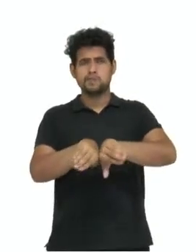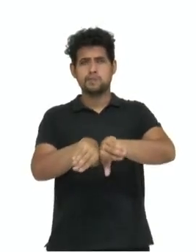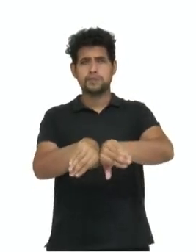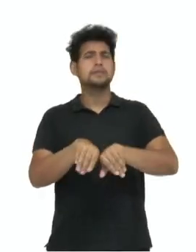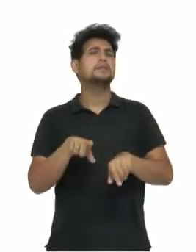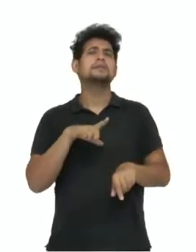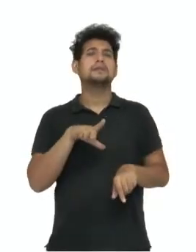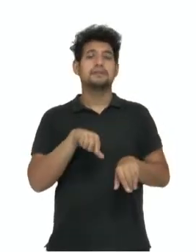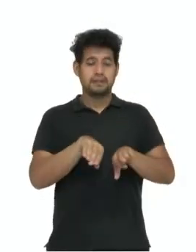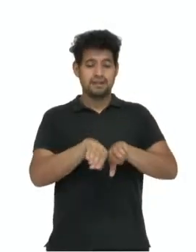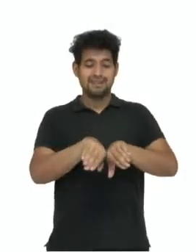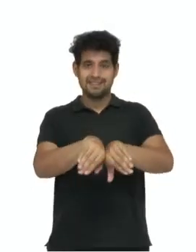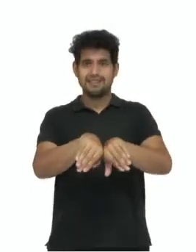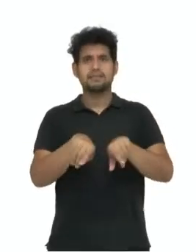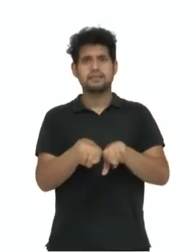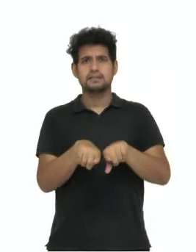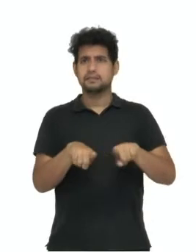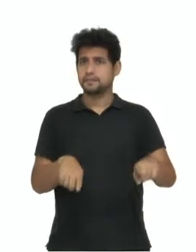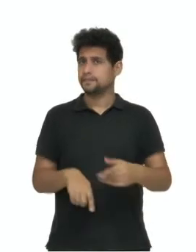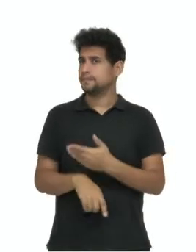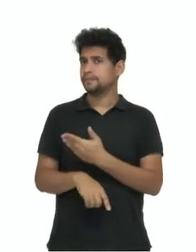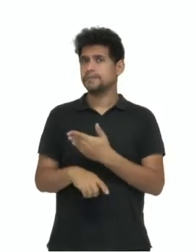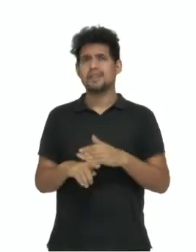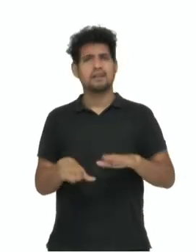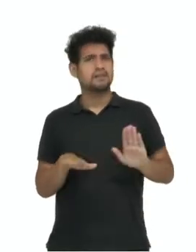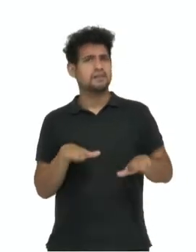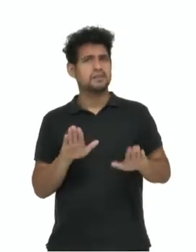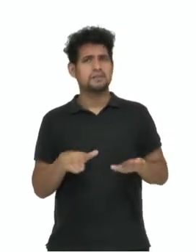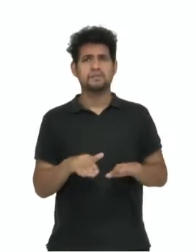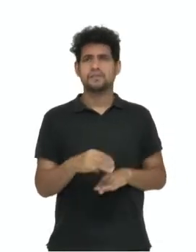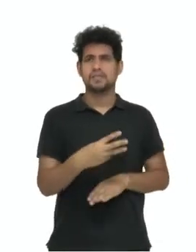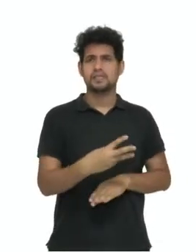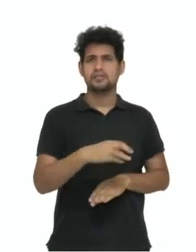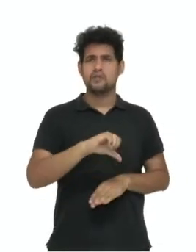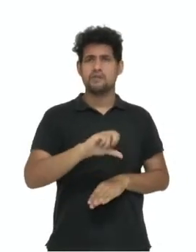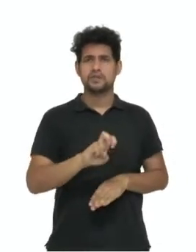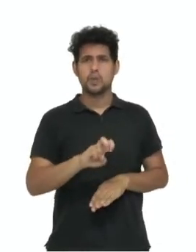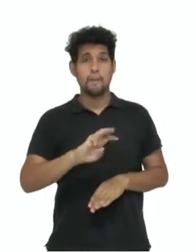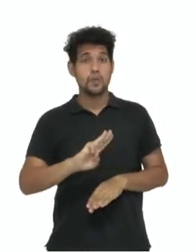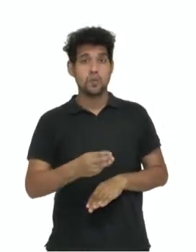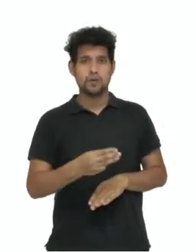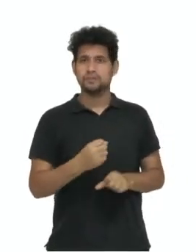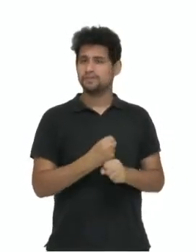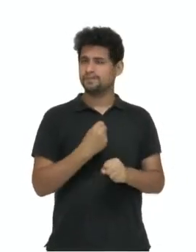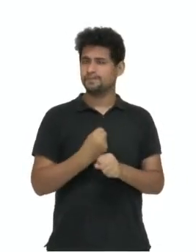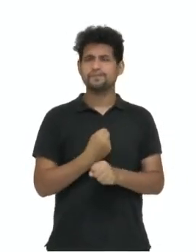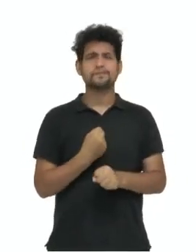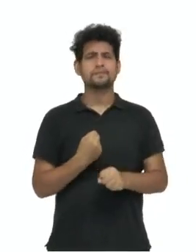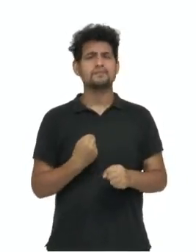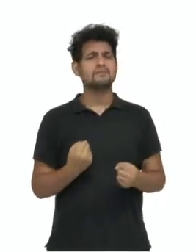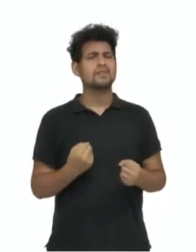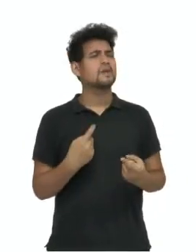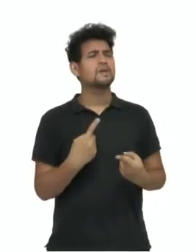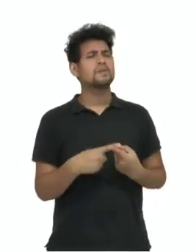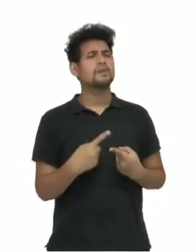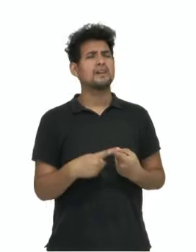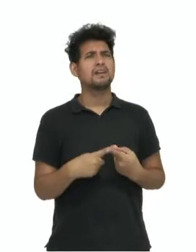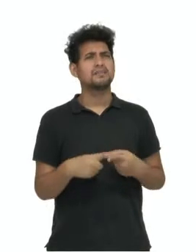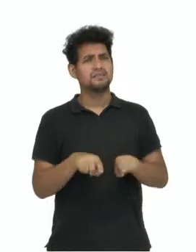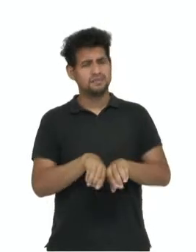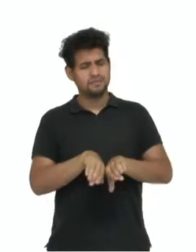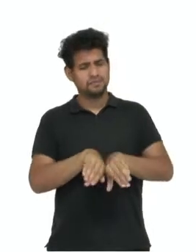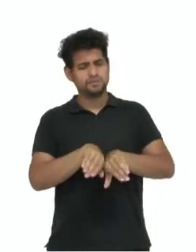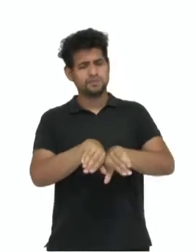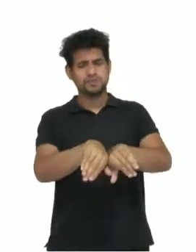peixes de nadadeira lobada, há cerca mais ou menos de 395 milhões de anos. Por que essa nadadeira lobada? Porque